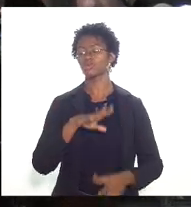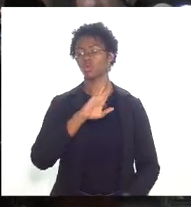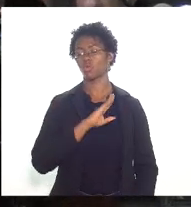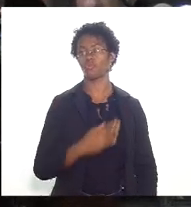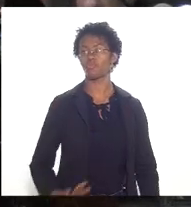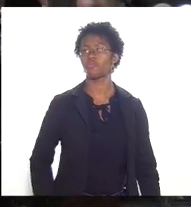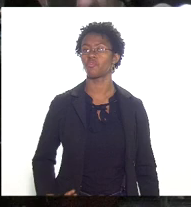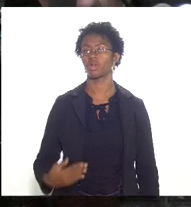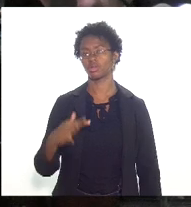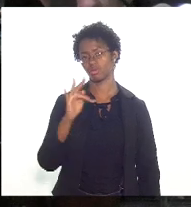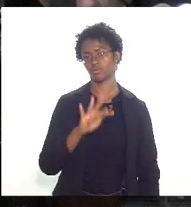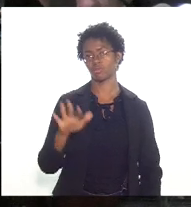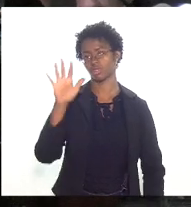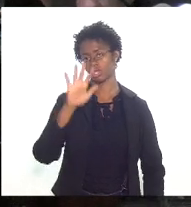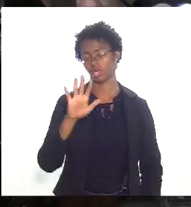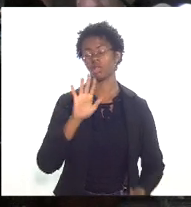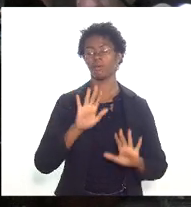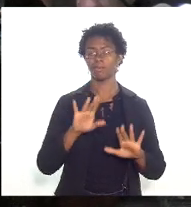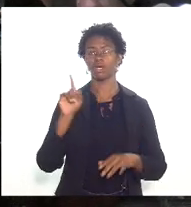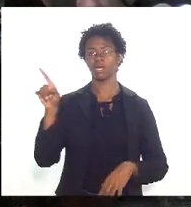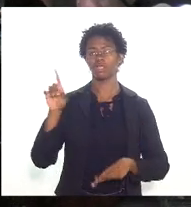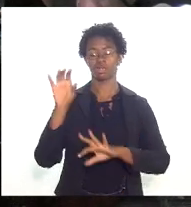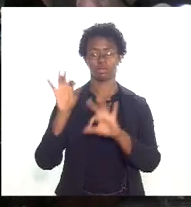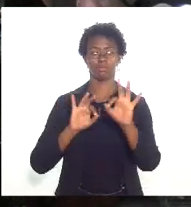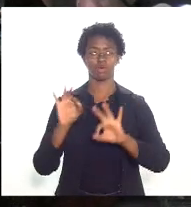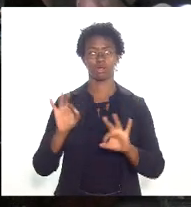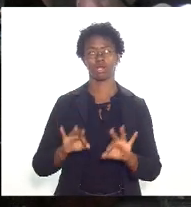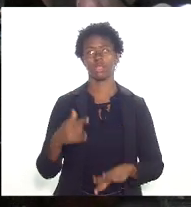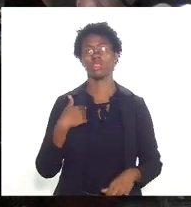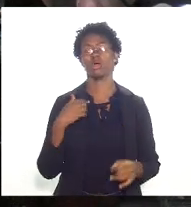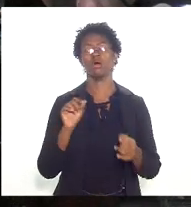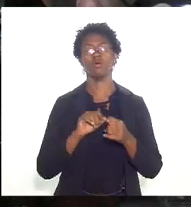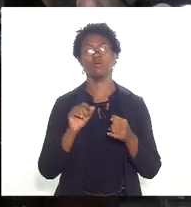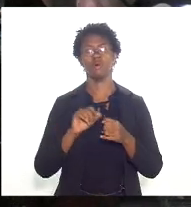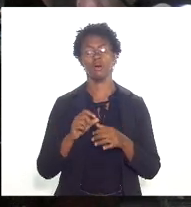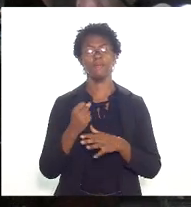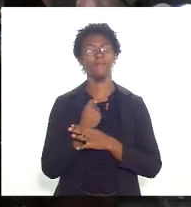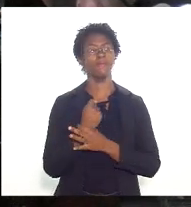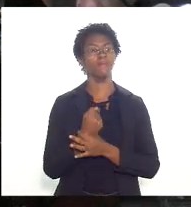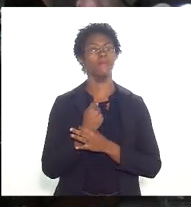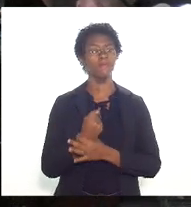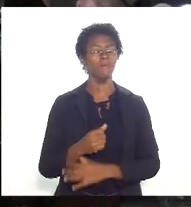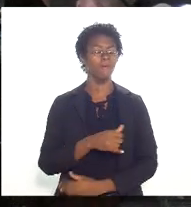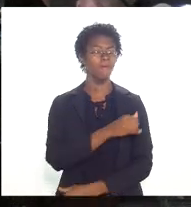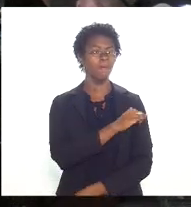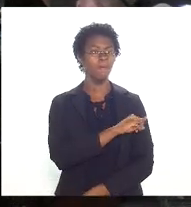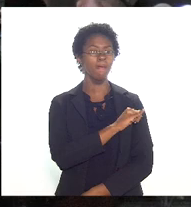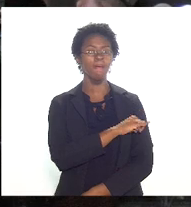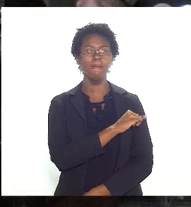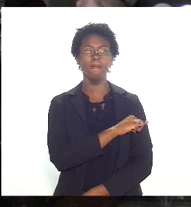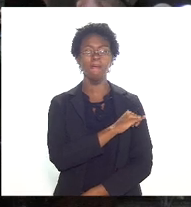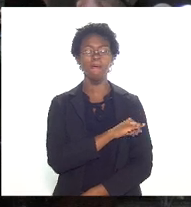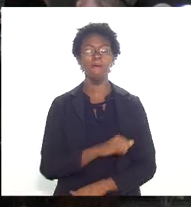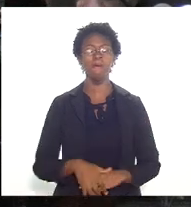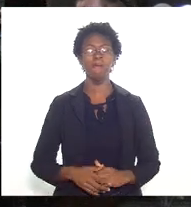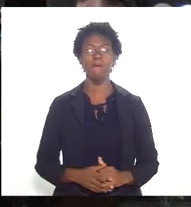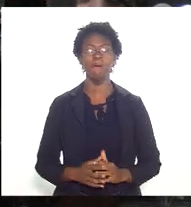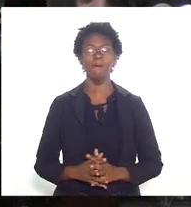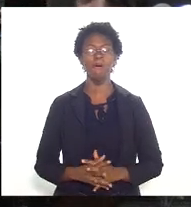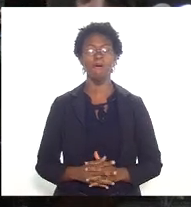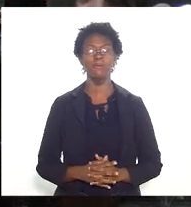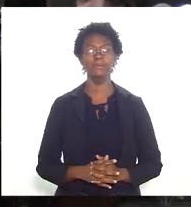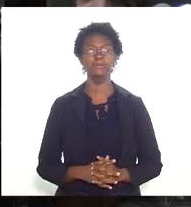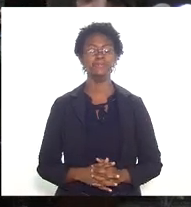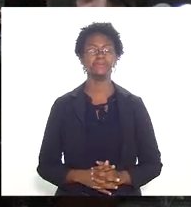projeto e eu fiz para defender um estado do Rio de Janeiro e o